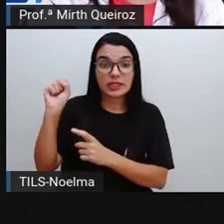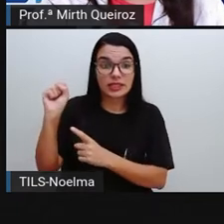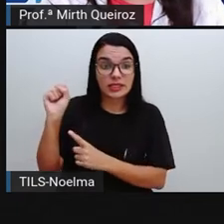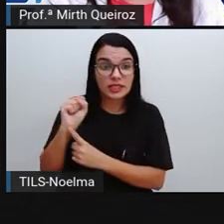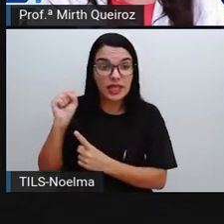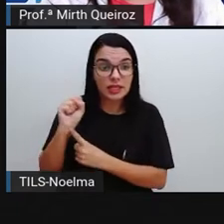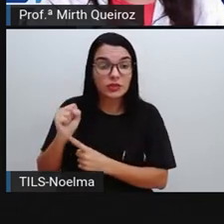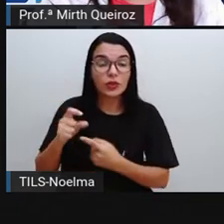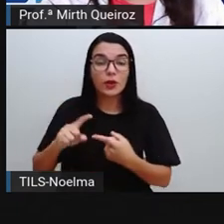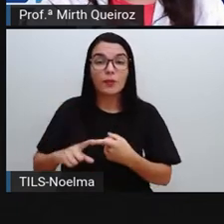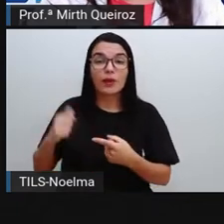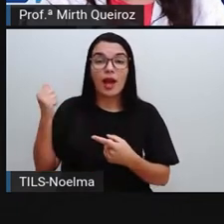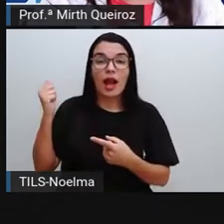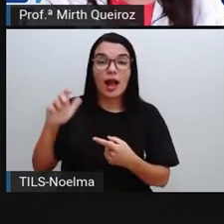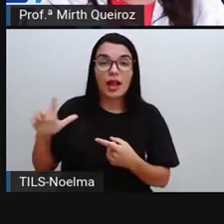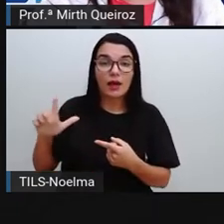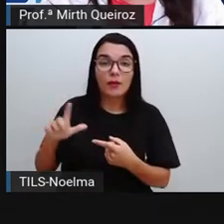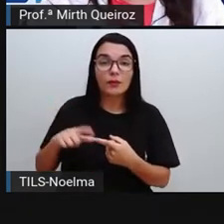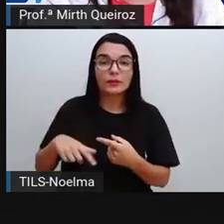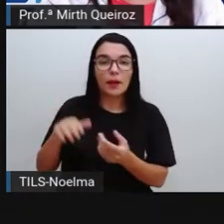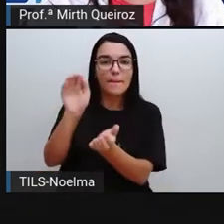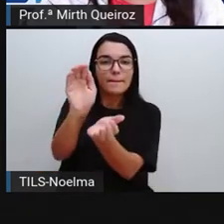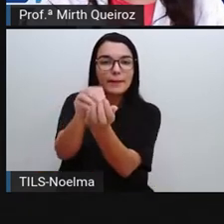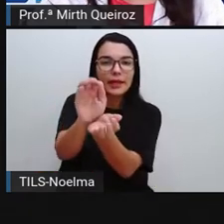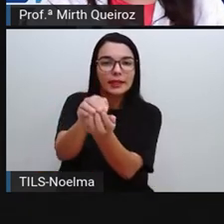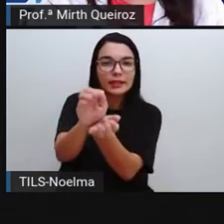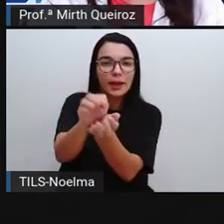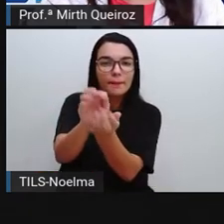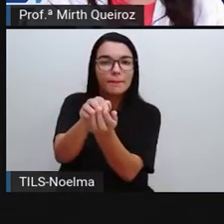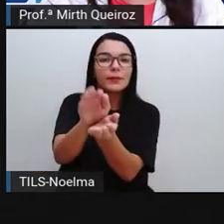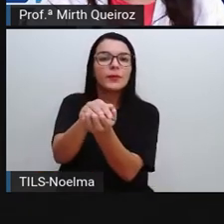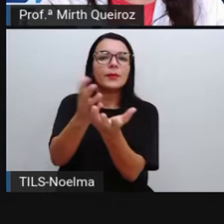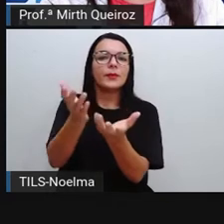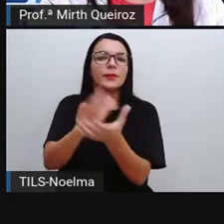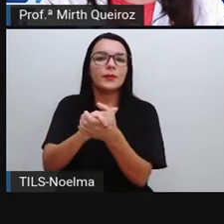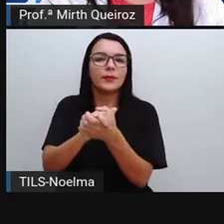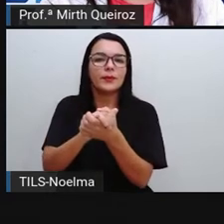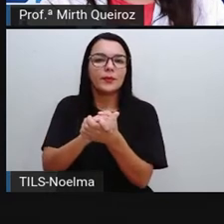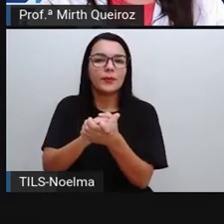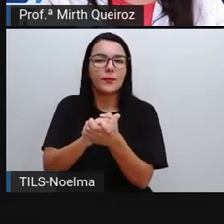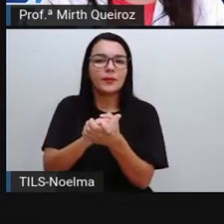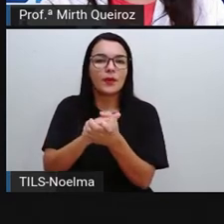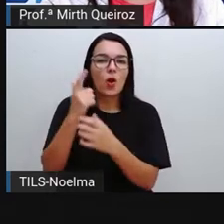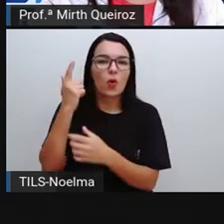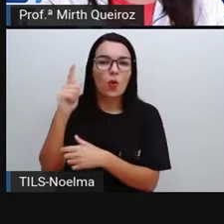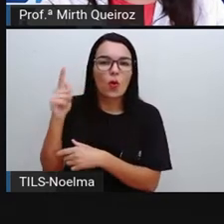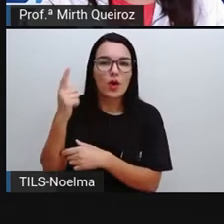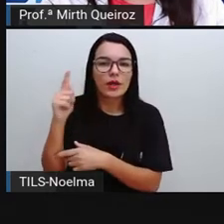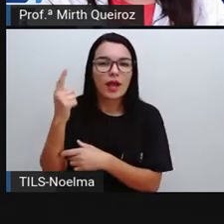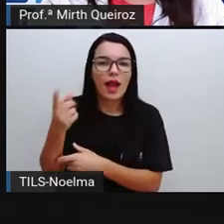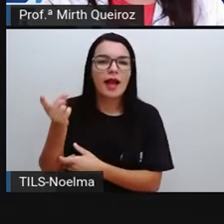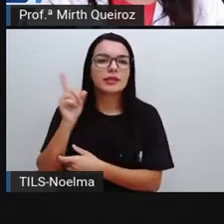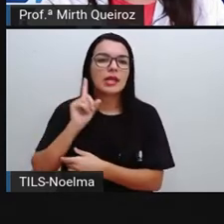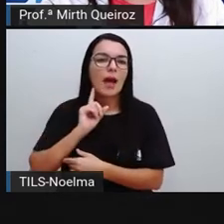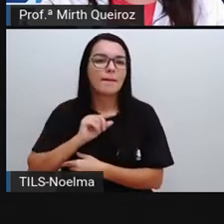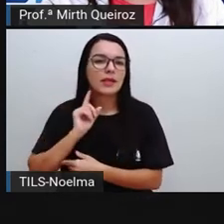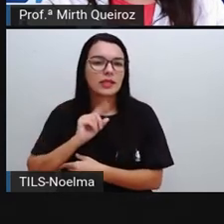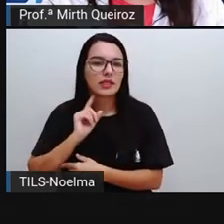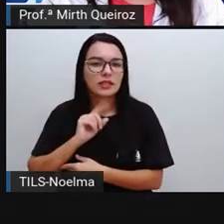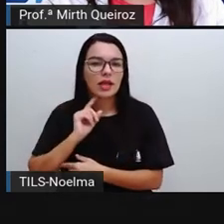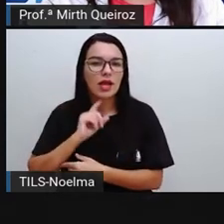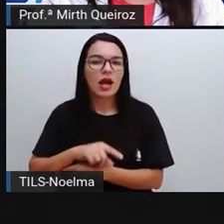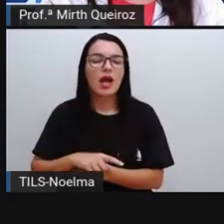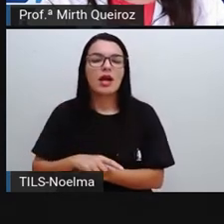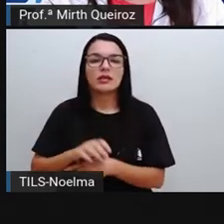né? Alagoas, Pernambuco, Piauí, Tocantins, Goiás, Minas Gerais,